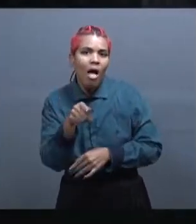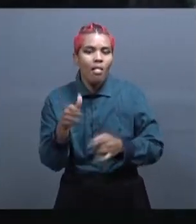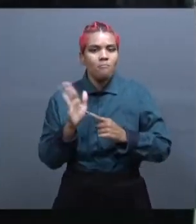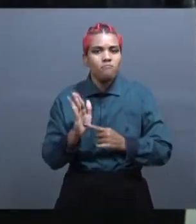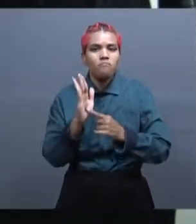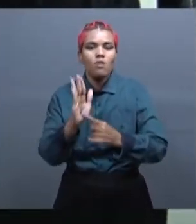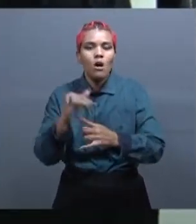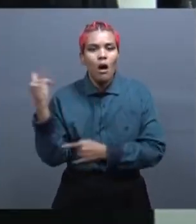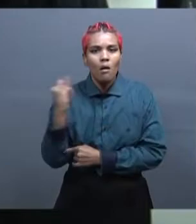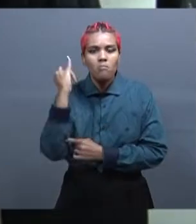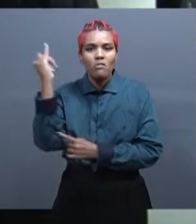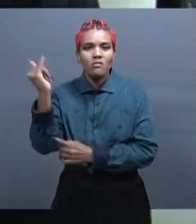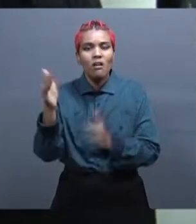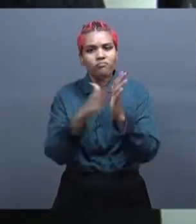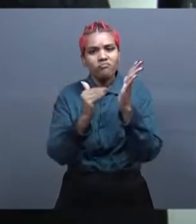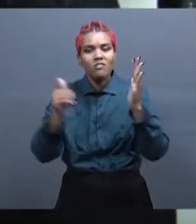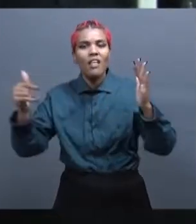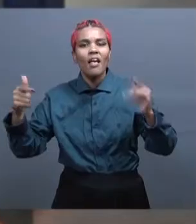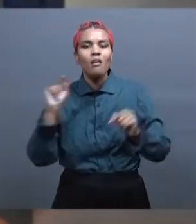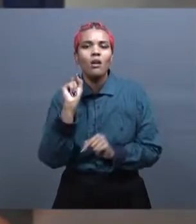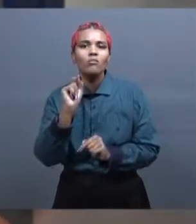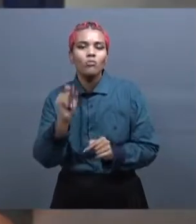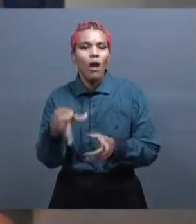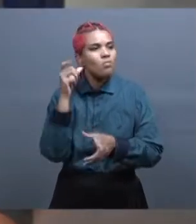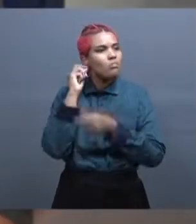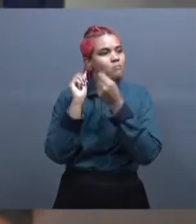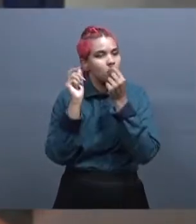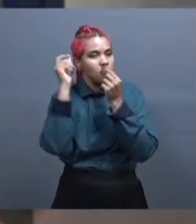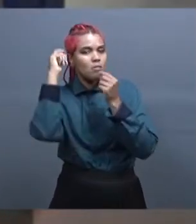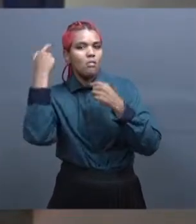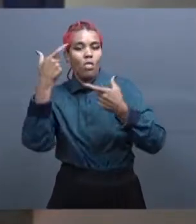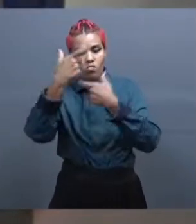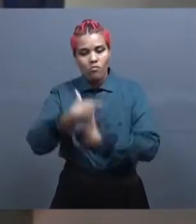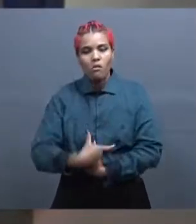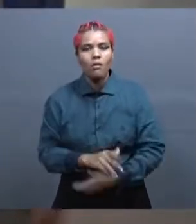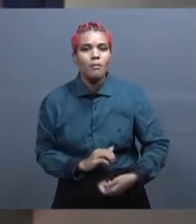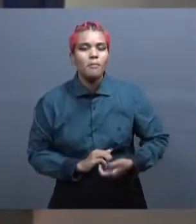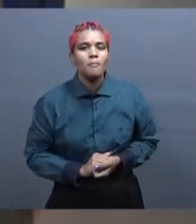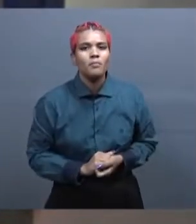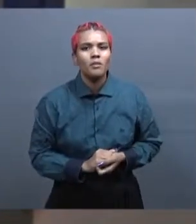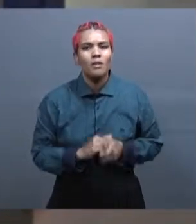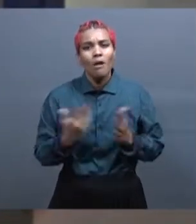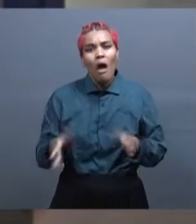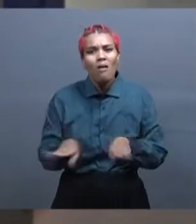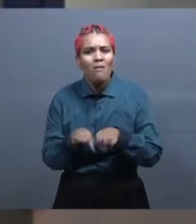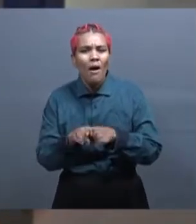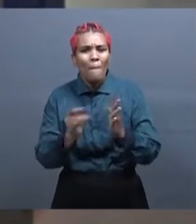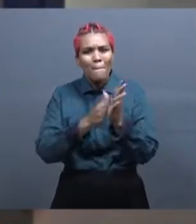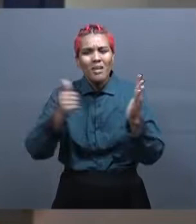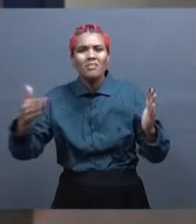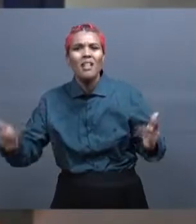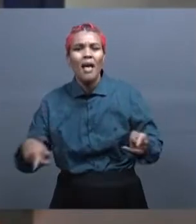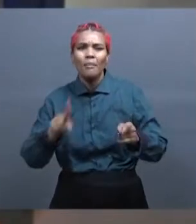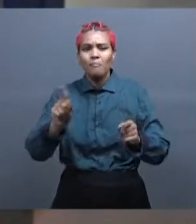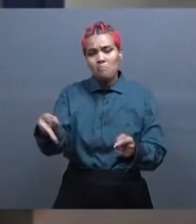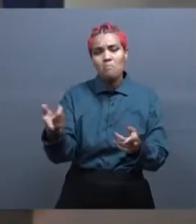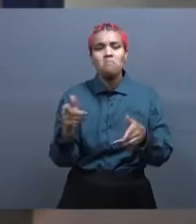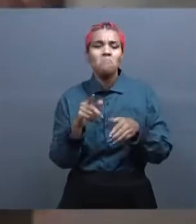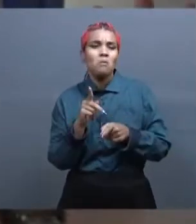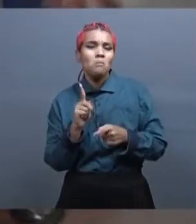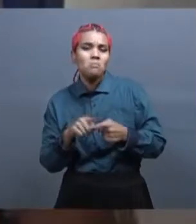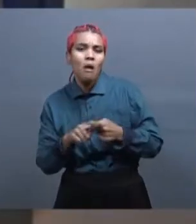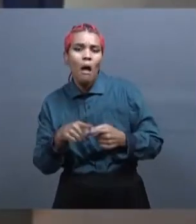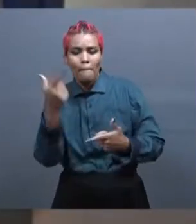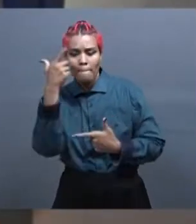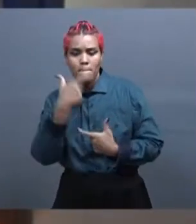estética do acessório no corpo é realmente uma questão estética sim uma questão que a pessoa se sente bem às vezes cobrir algum trauma